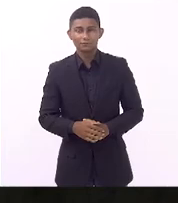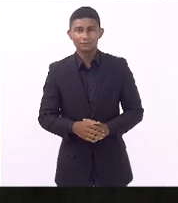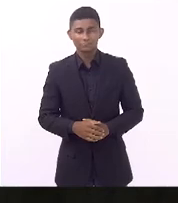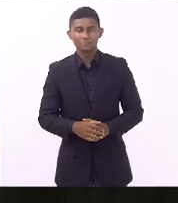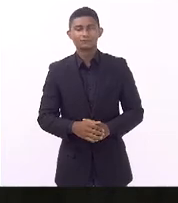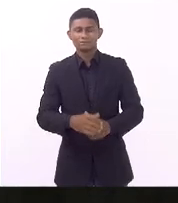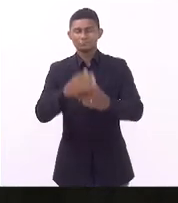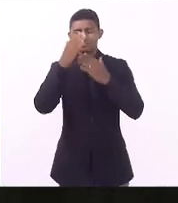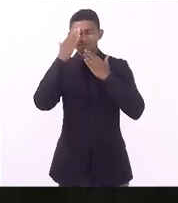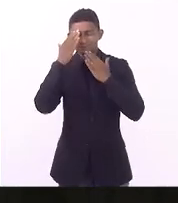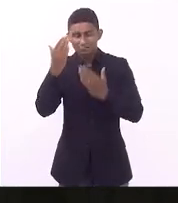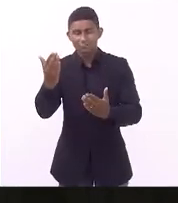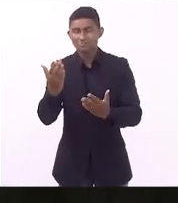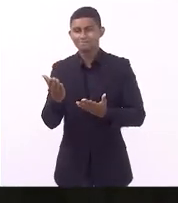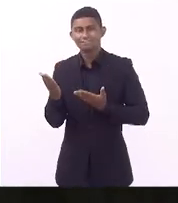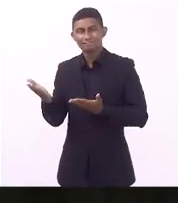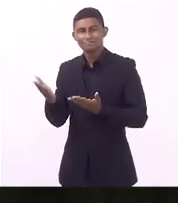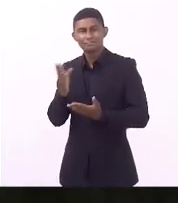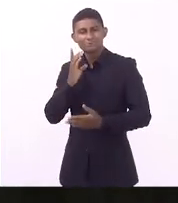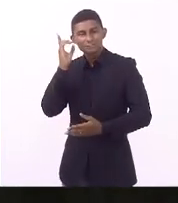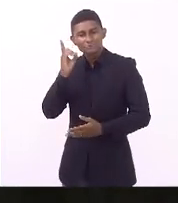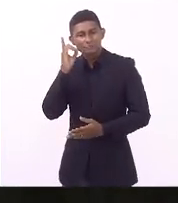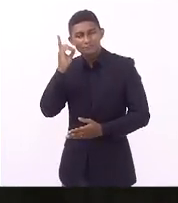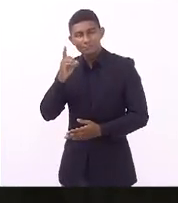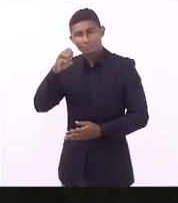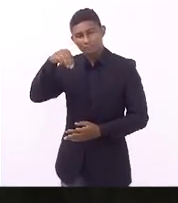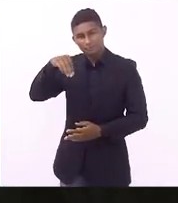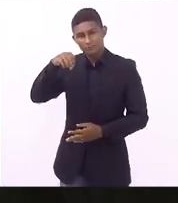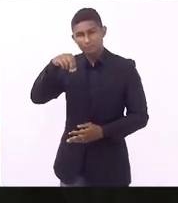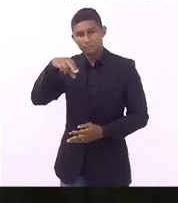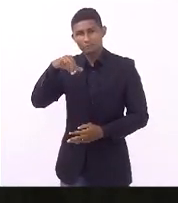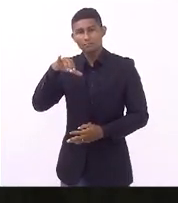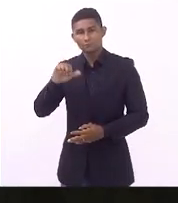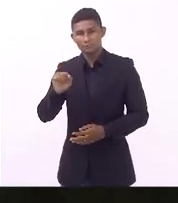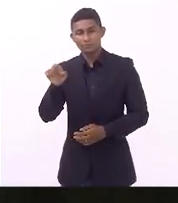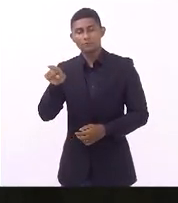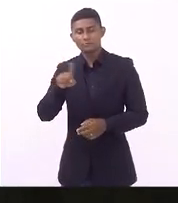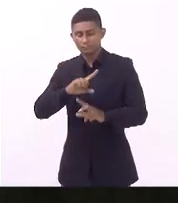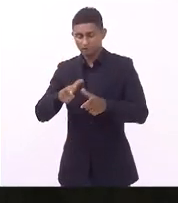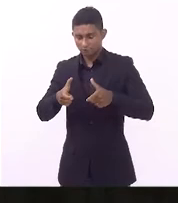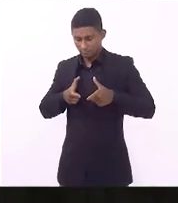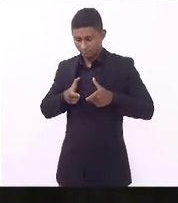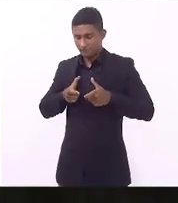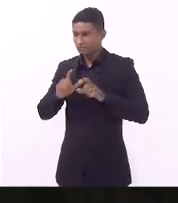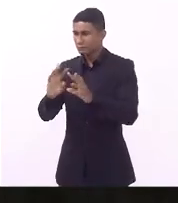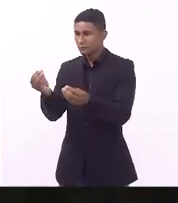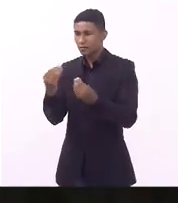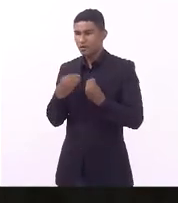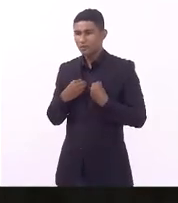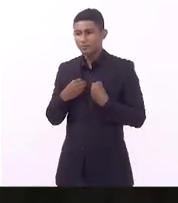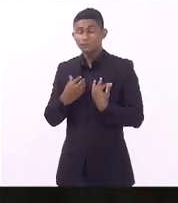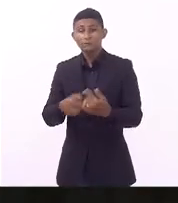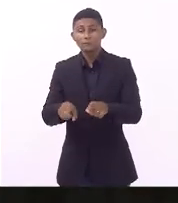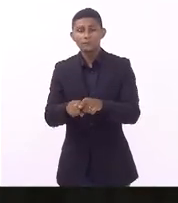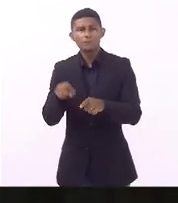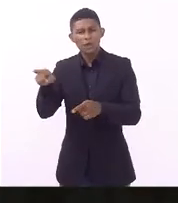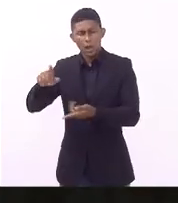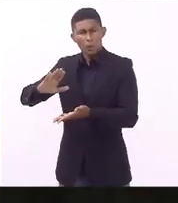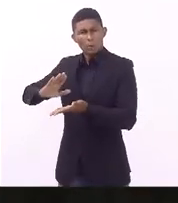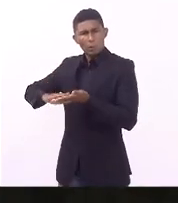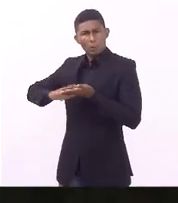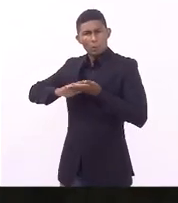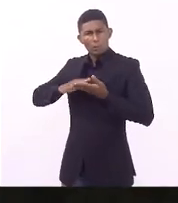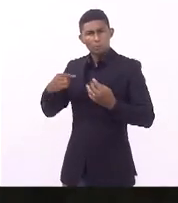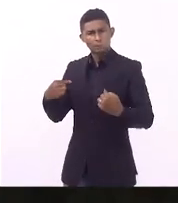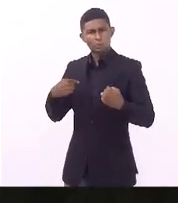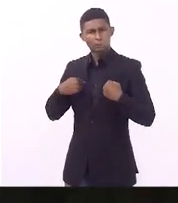profundos agradecimentos à deputada Mônica Francisco pela concessão dessa medalha. E também pelos seus elogios, tudo que ela